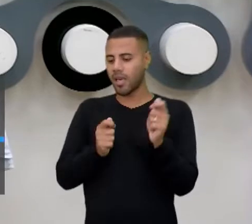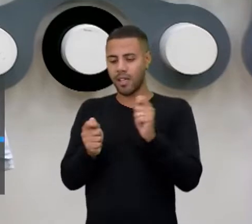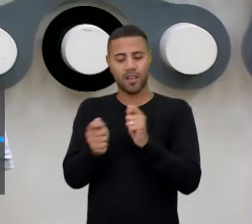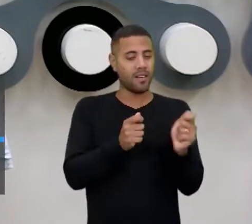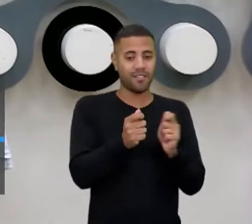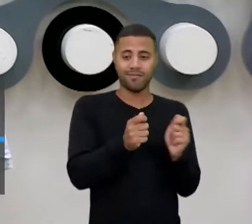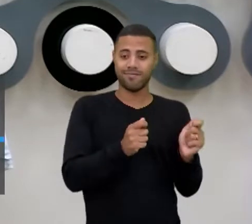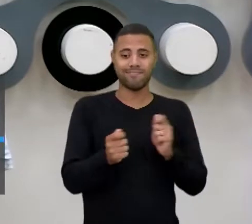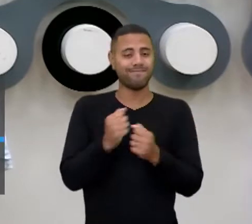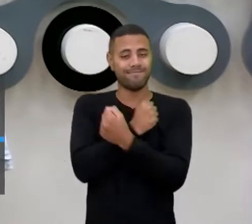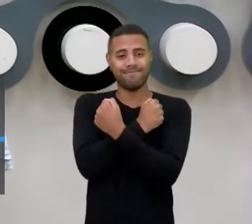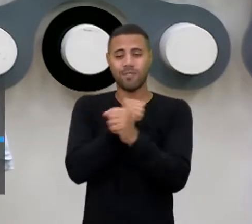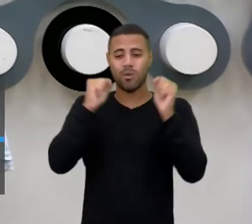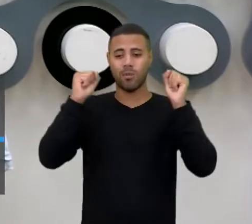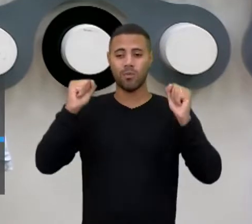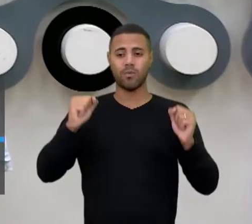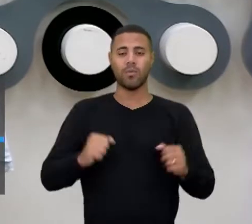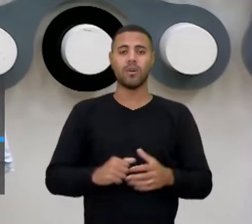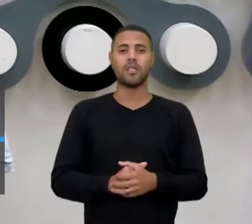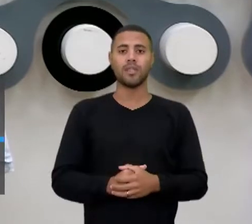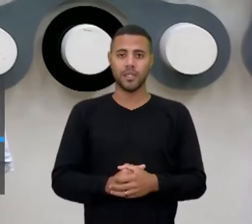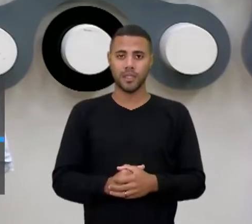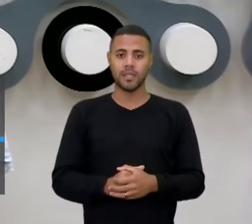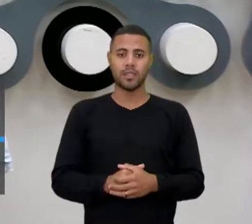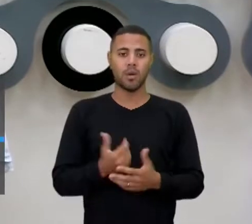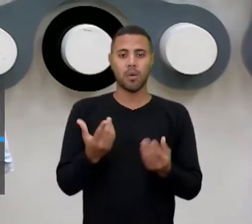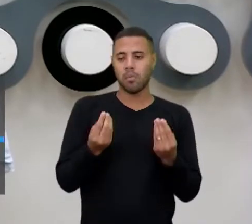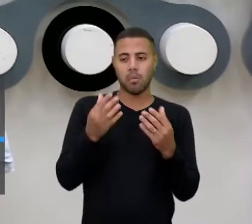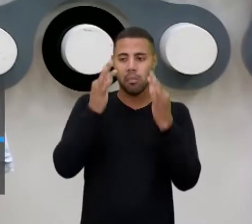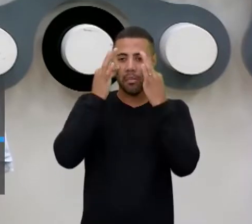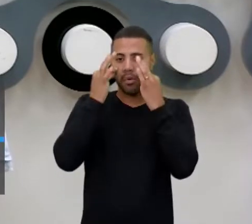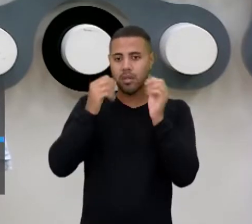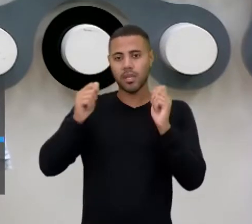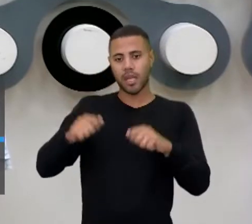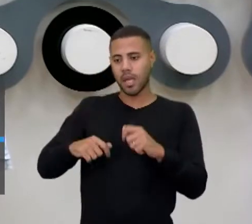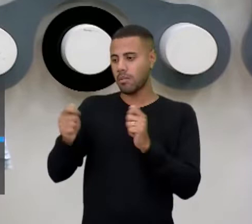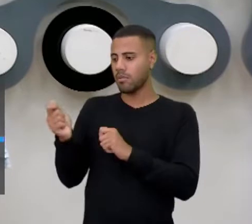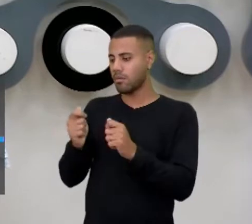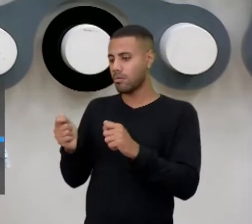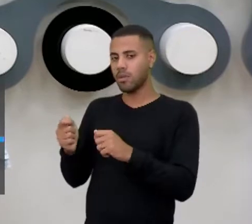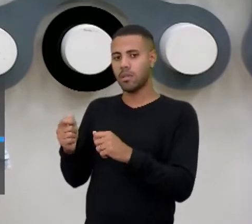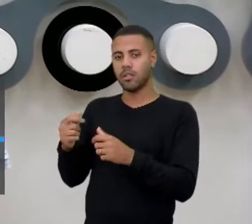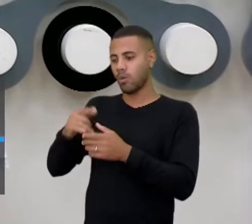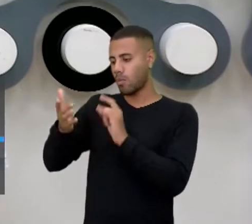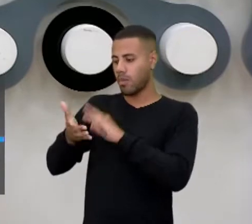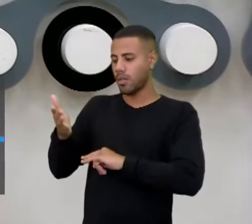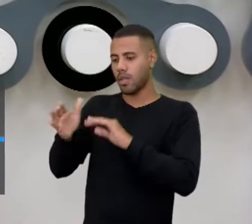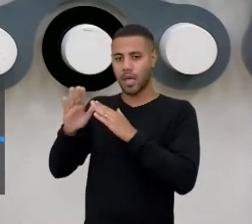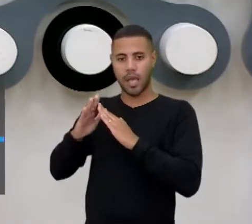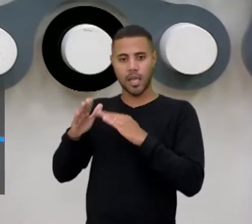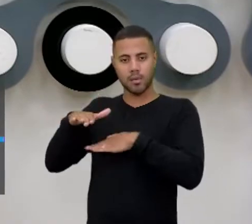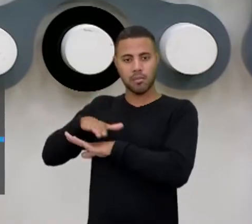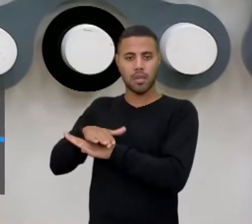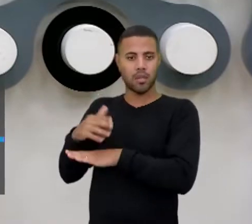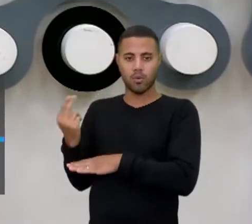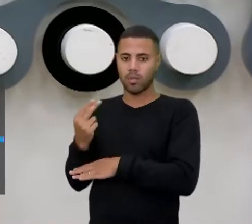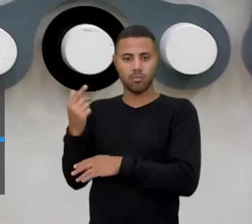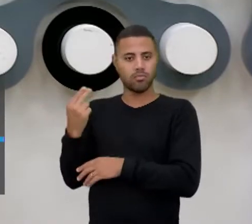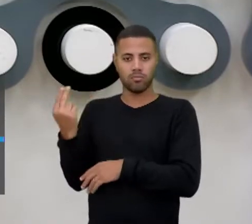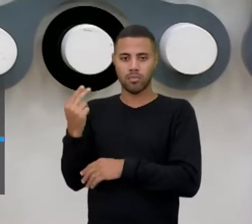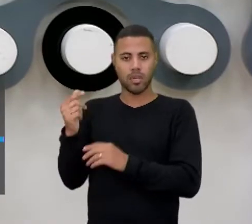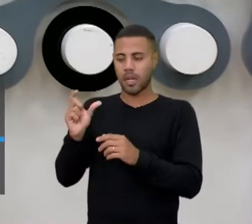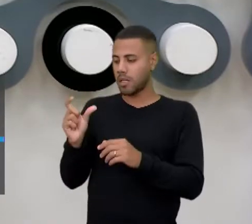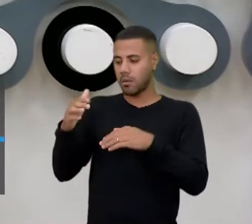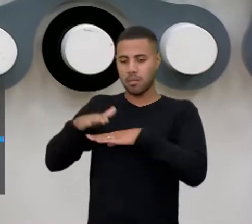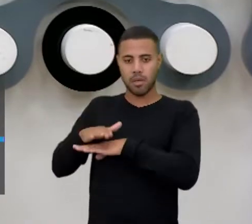que tem razoavelmente aqui na parte física, né? A gente meio que controla, o meu documento está em casa, ninguém vai usar meu documento. Meu cartão está em casa, ninguém